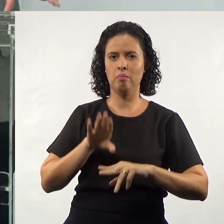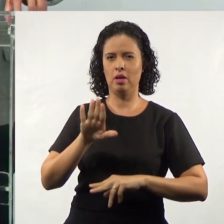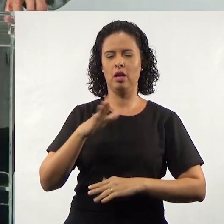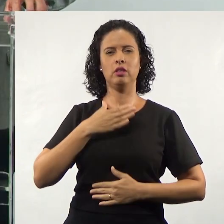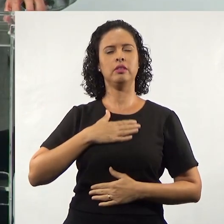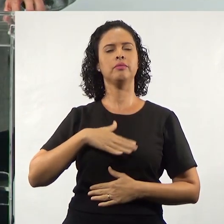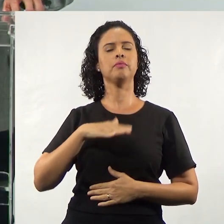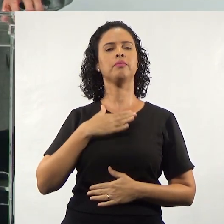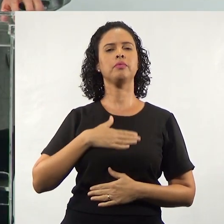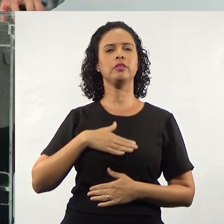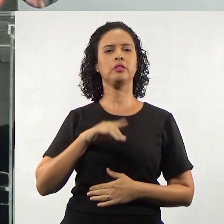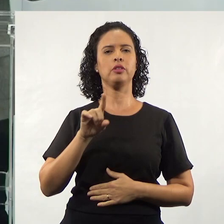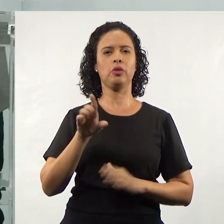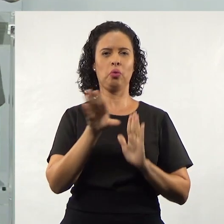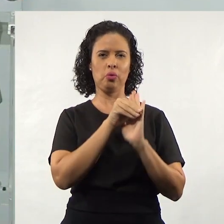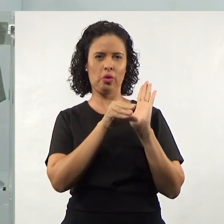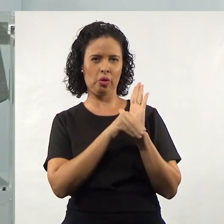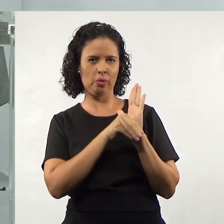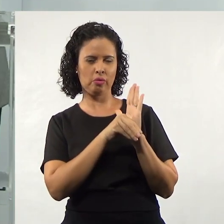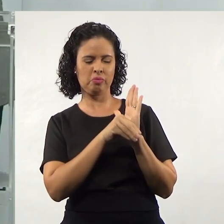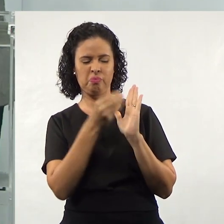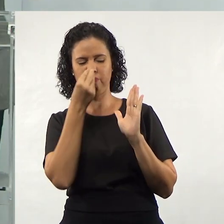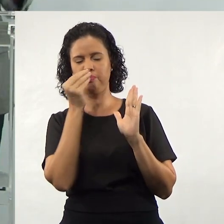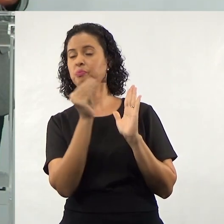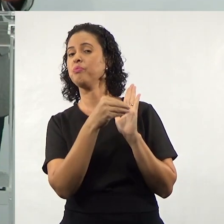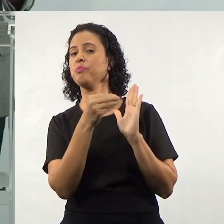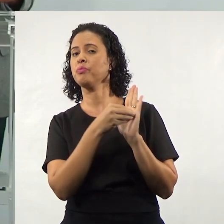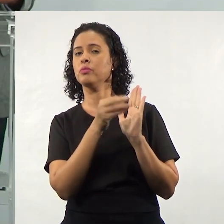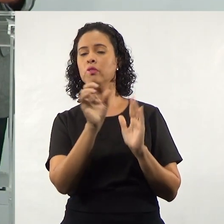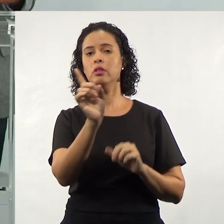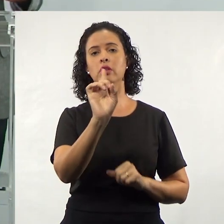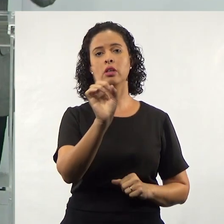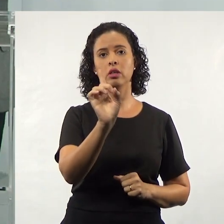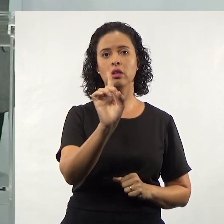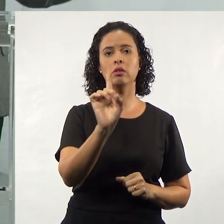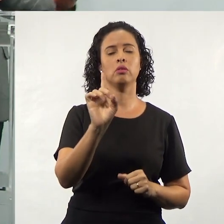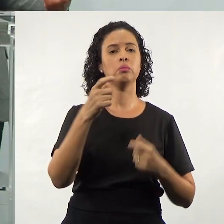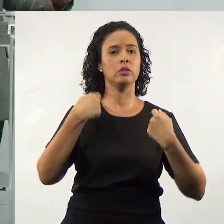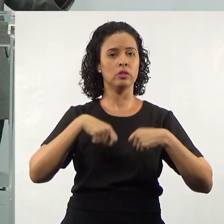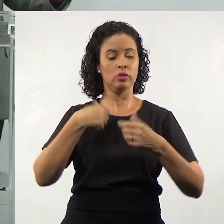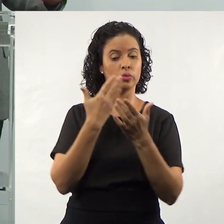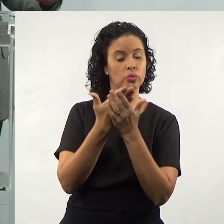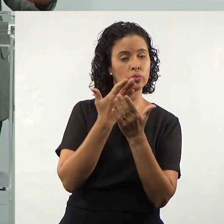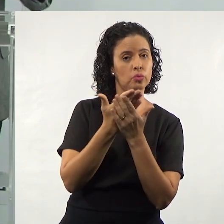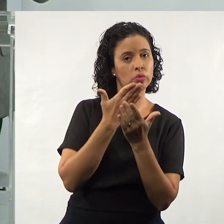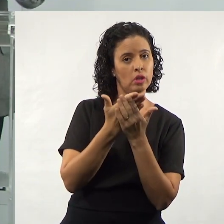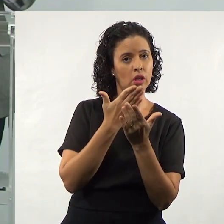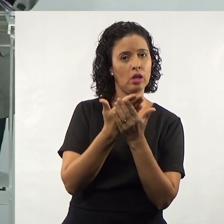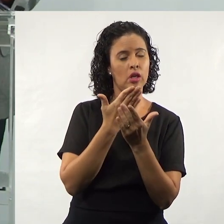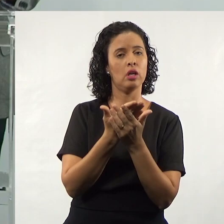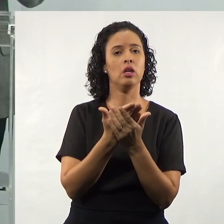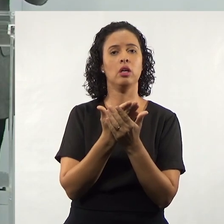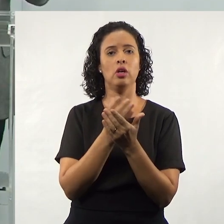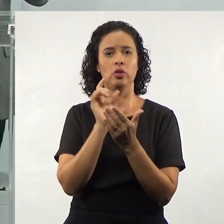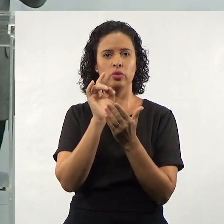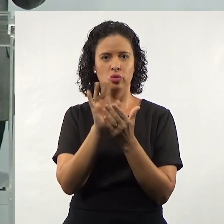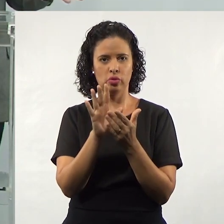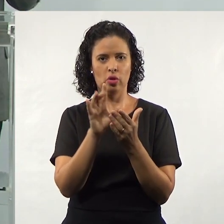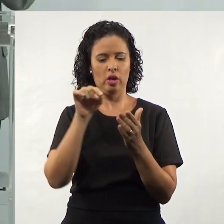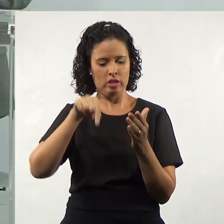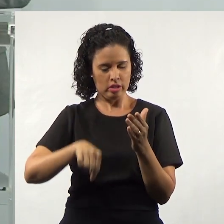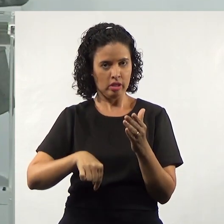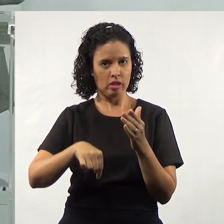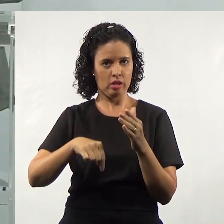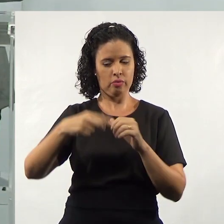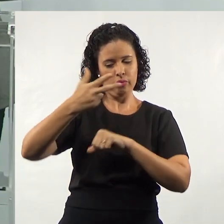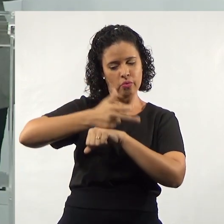se acomode no conteúdo, tá? Não se atenha somente a esta aula aqui, às aulas anteriores e não se atenha somente ao